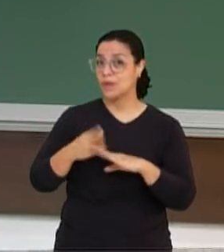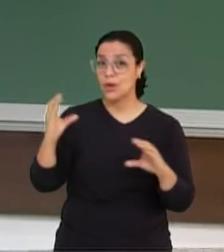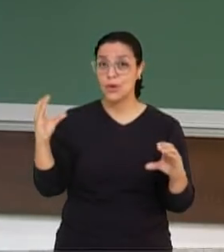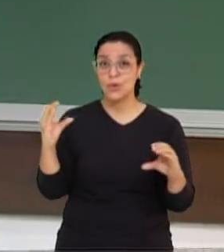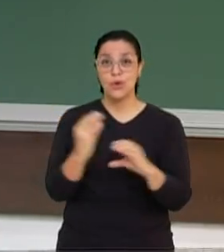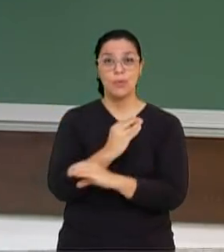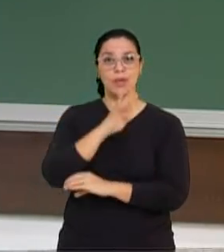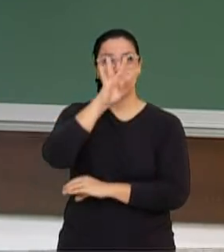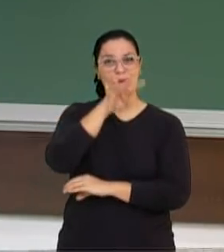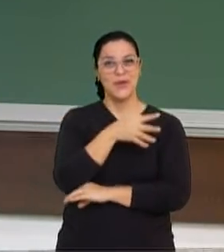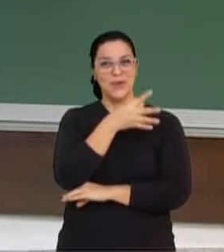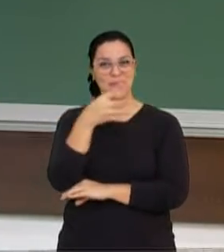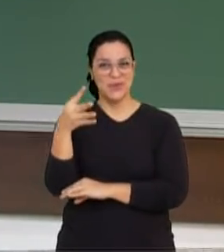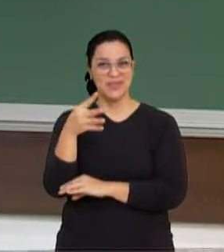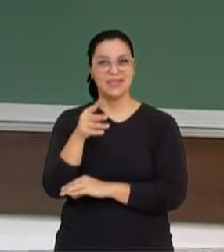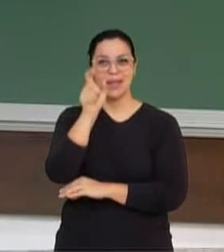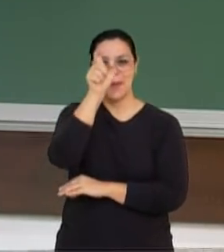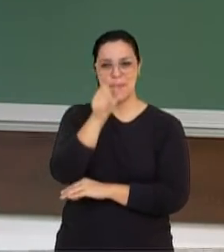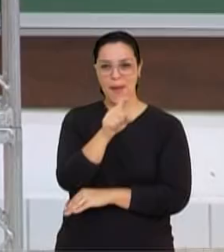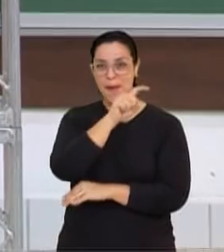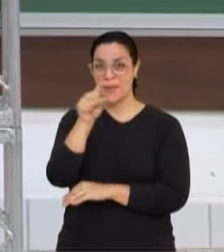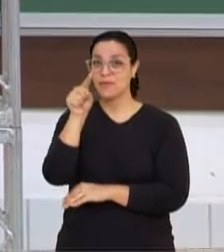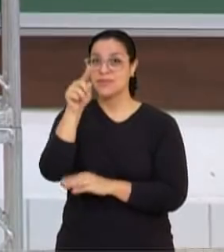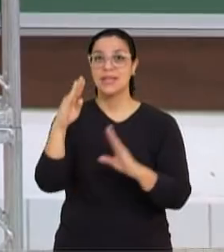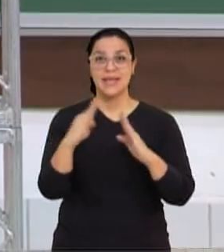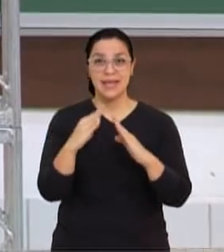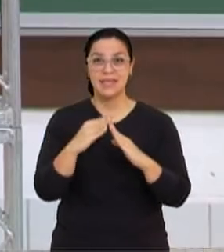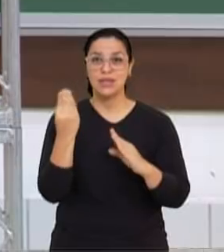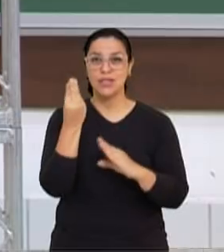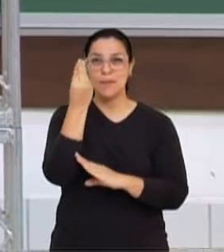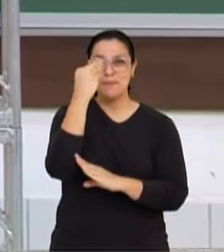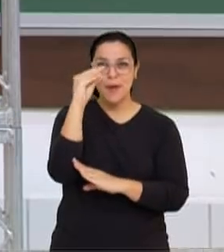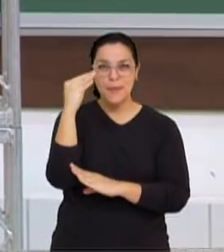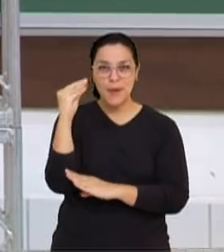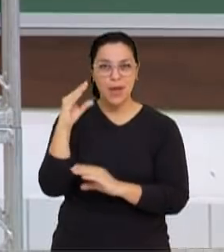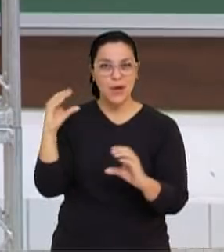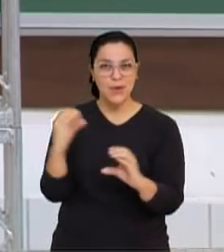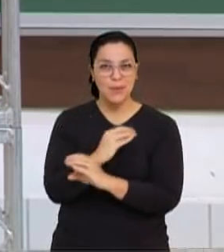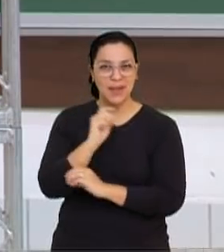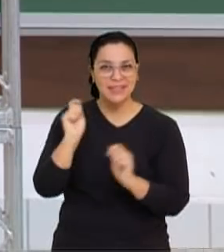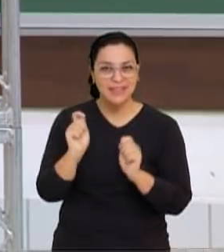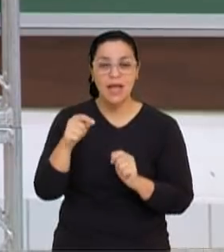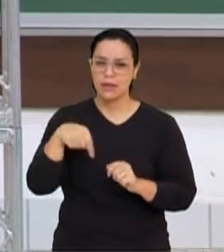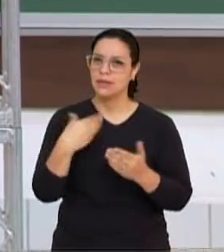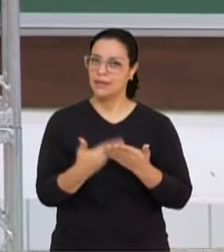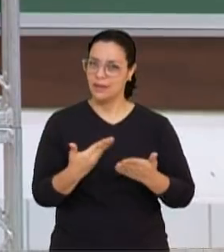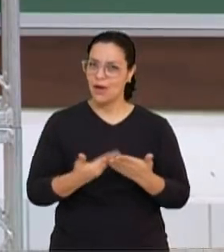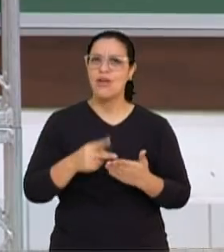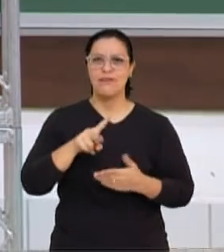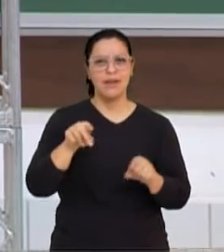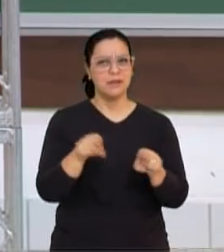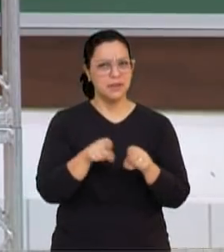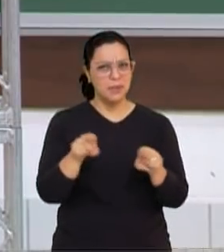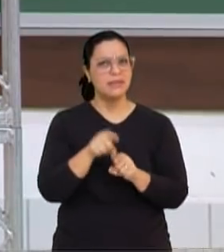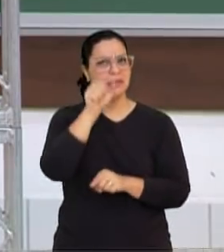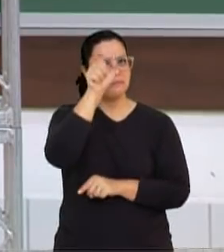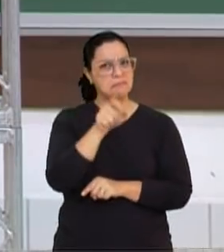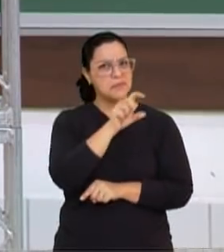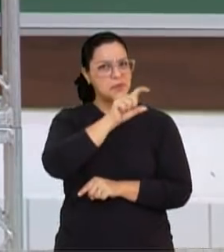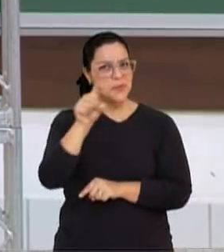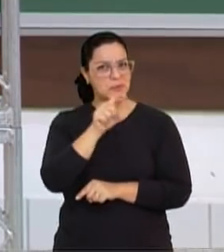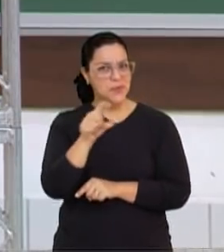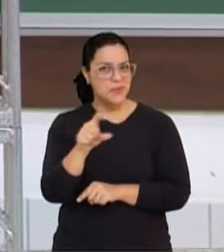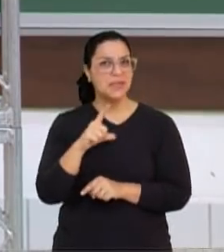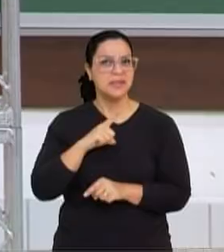uma cruzadinha, tá? Você aí em casa gosta de completar cruzadinha? Aqui na nossa aula também temos cruzadinha.